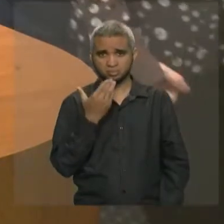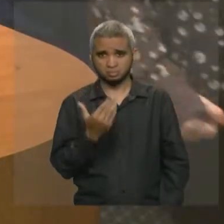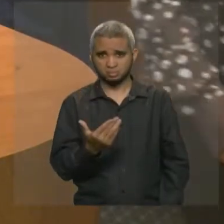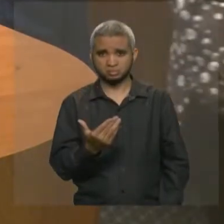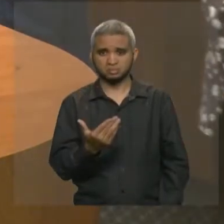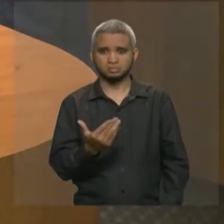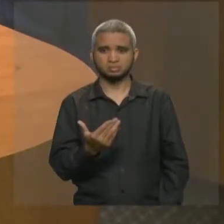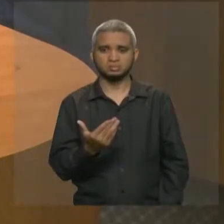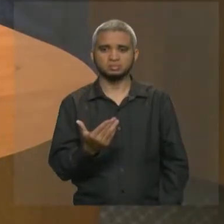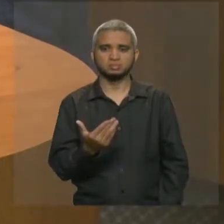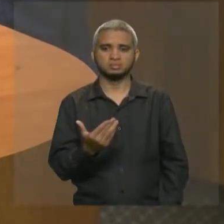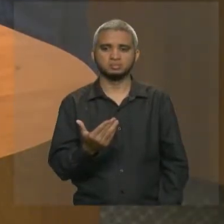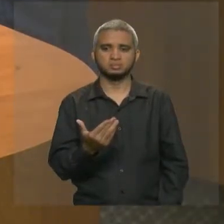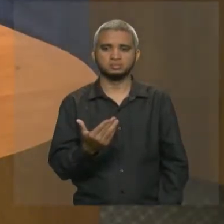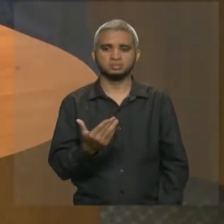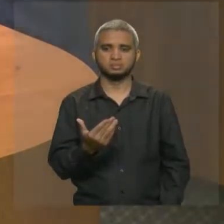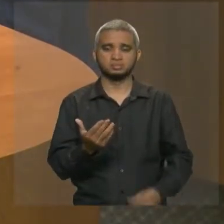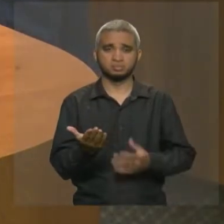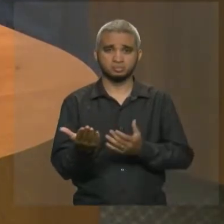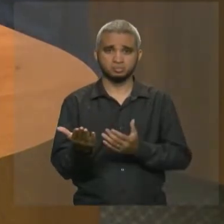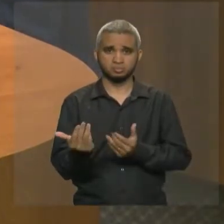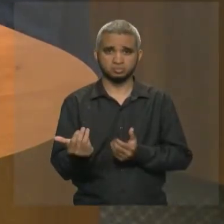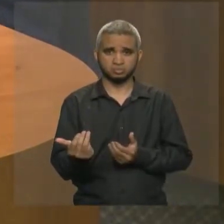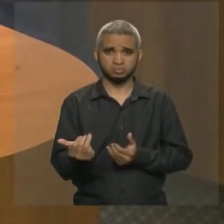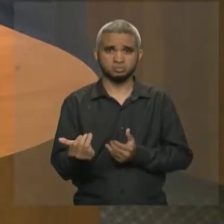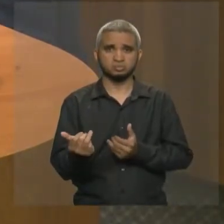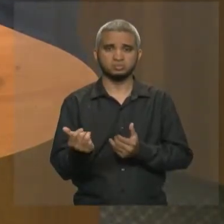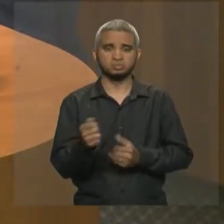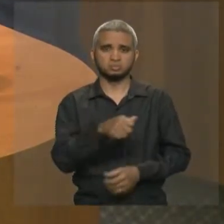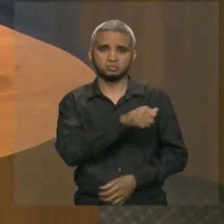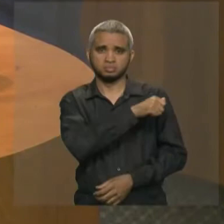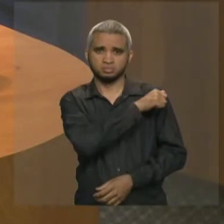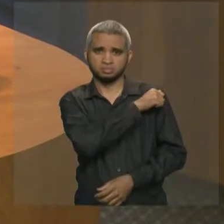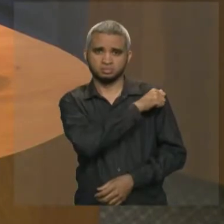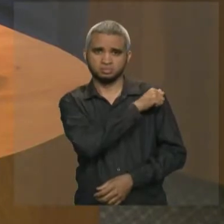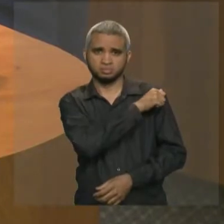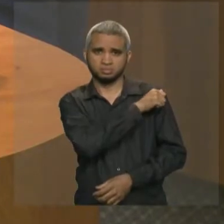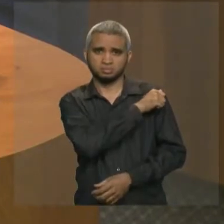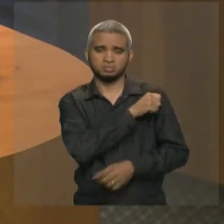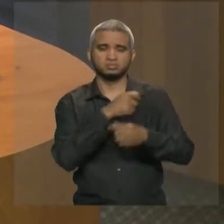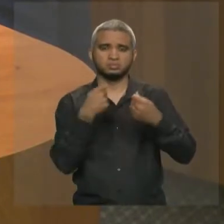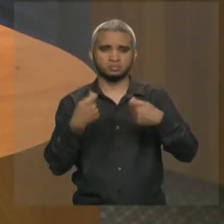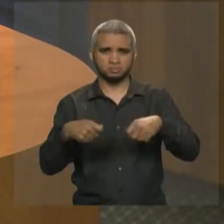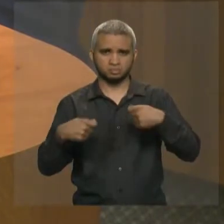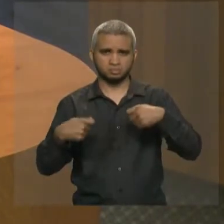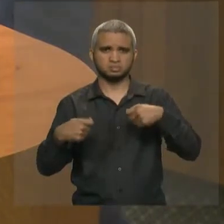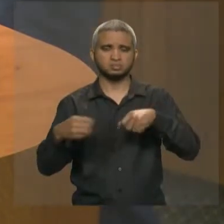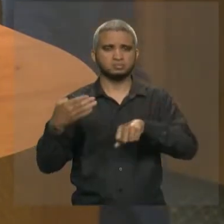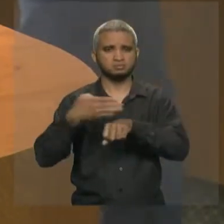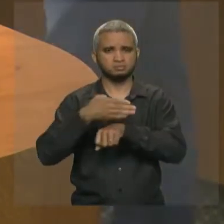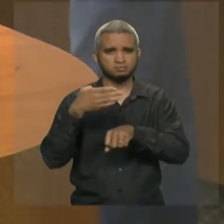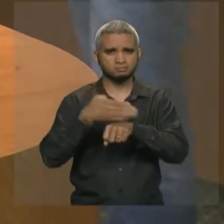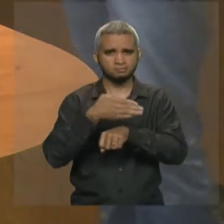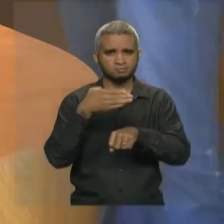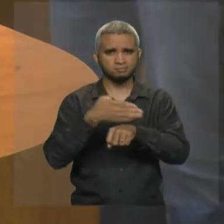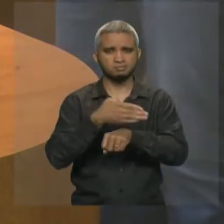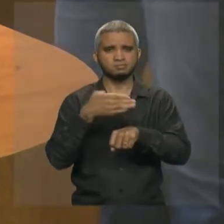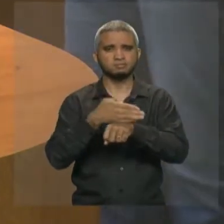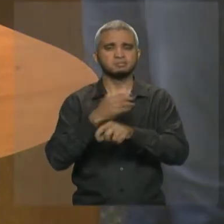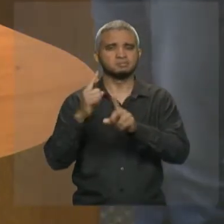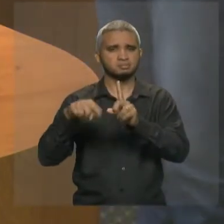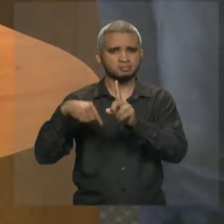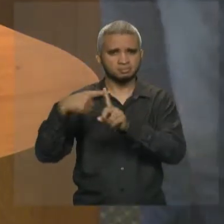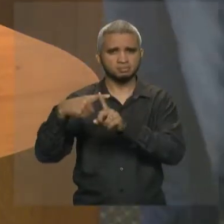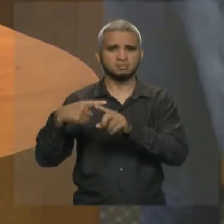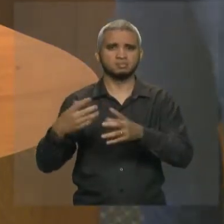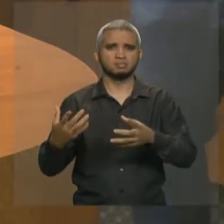essa participação dos jovens, dos alunos, seja mais efetiva no Parlamento,